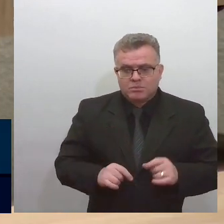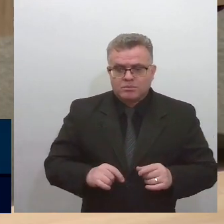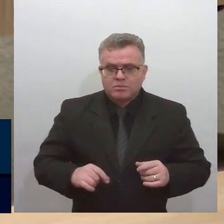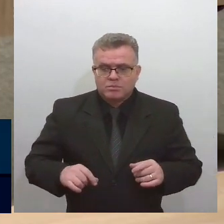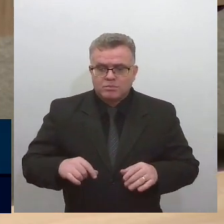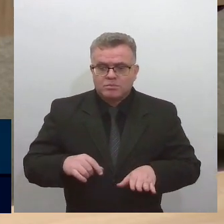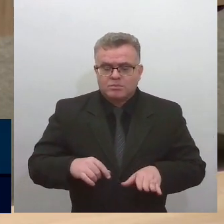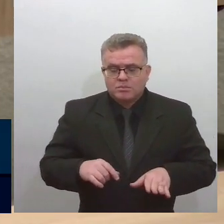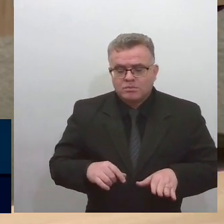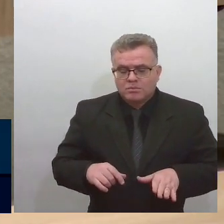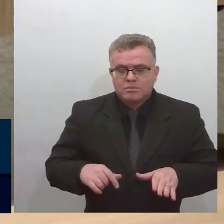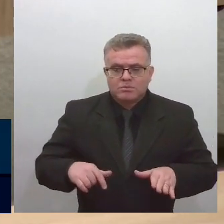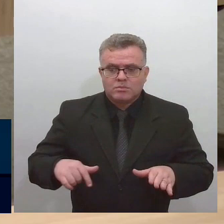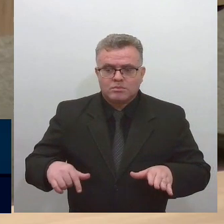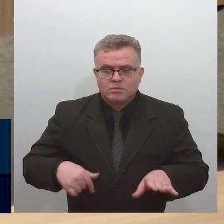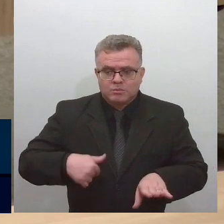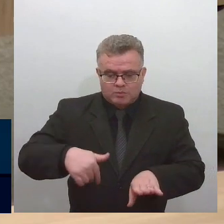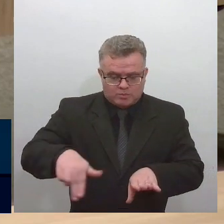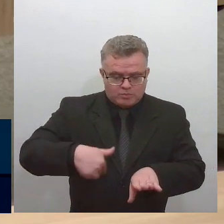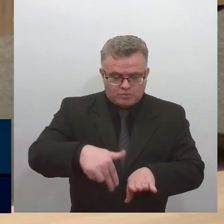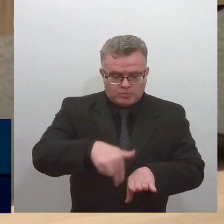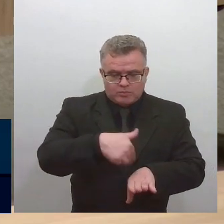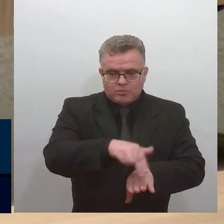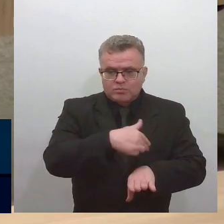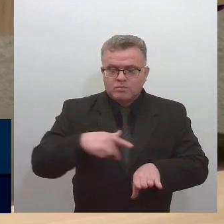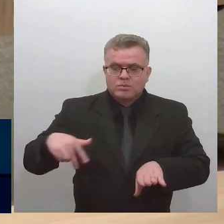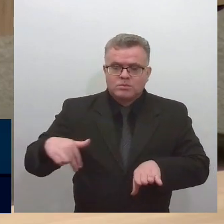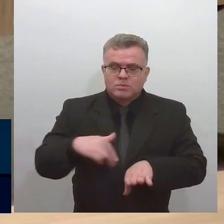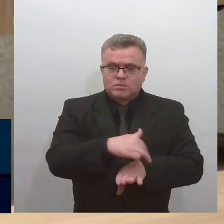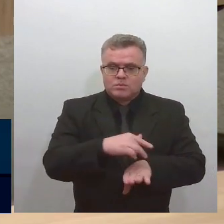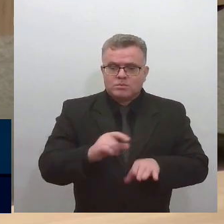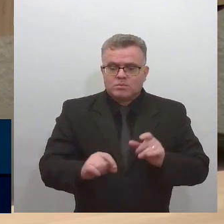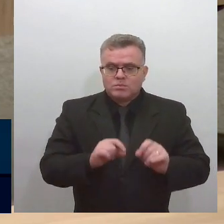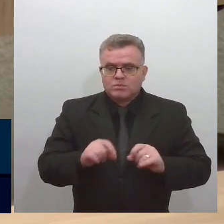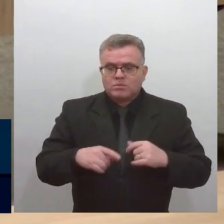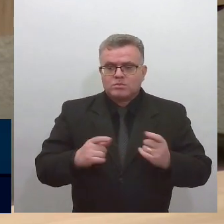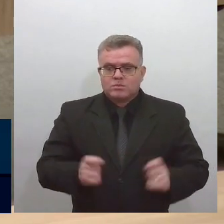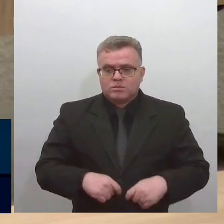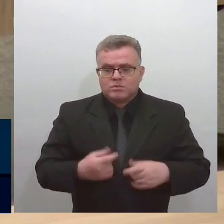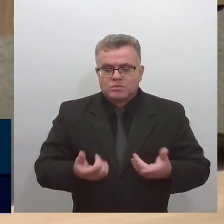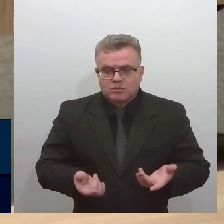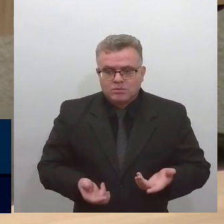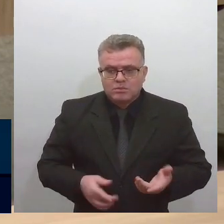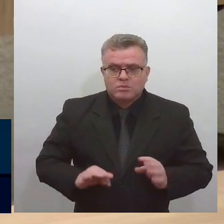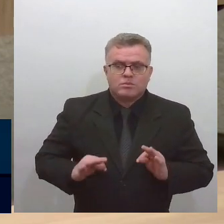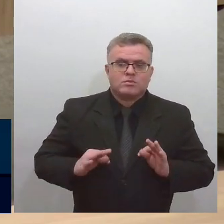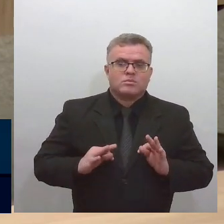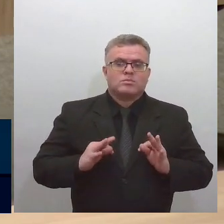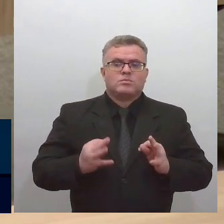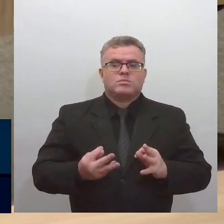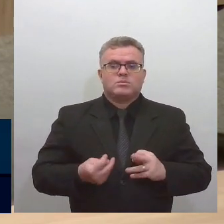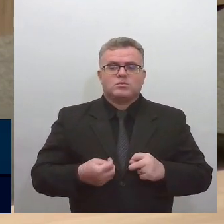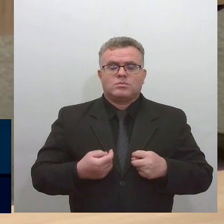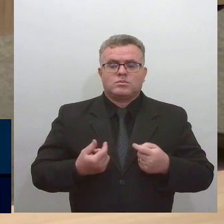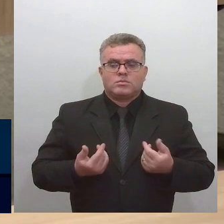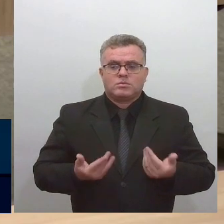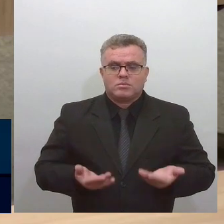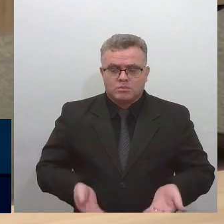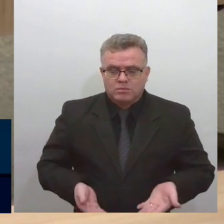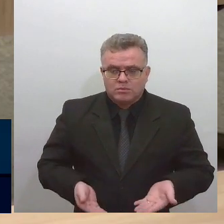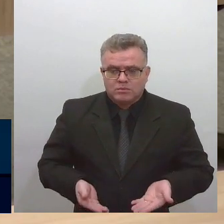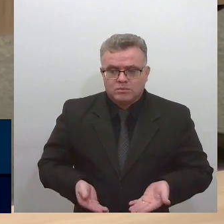e a troca e substituição de alguns guarder reios lá em todo o trecho da da BR101